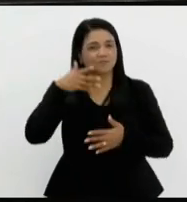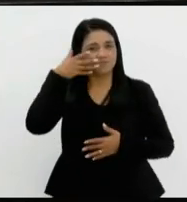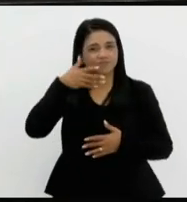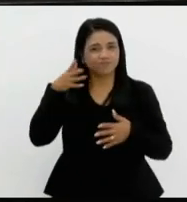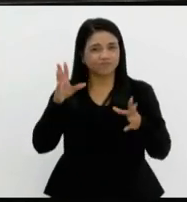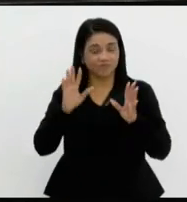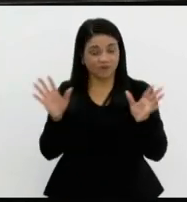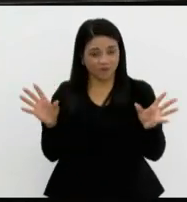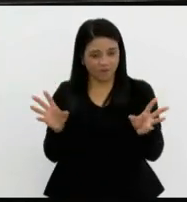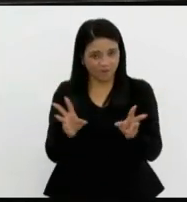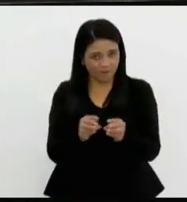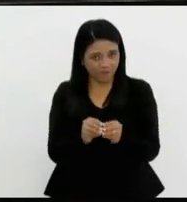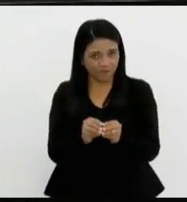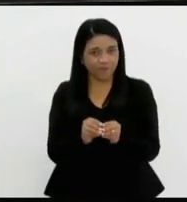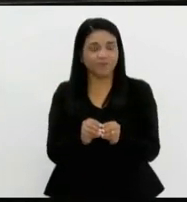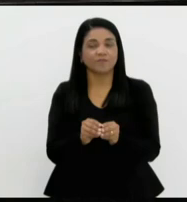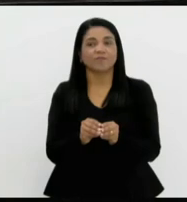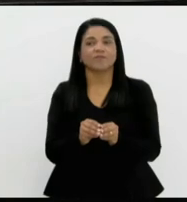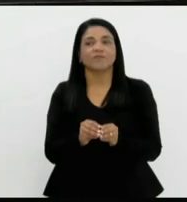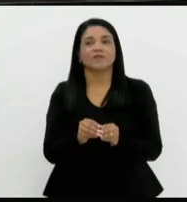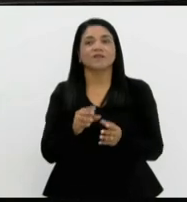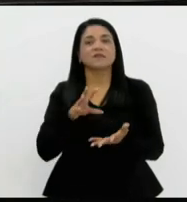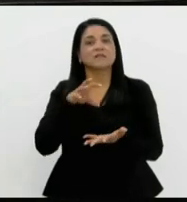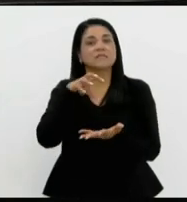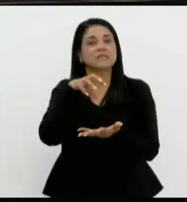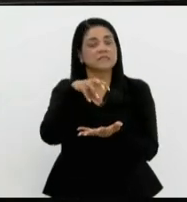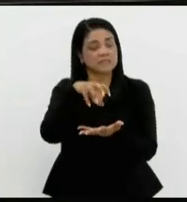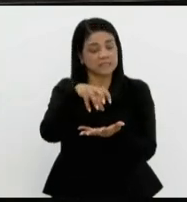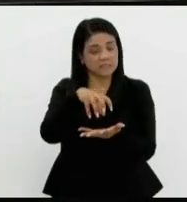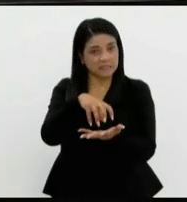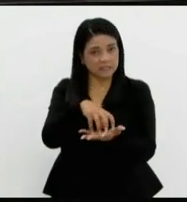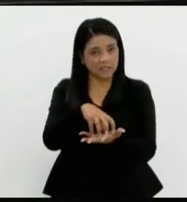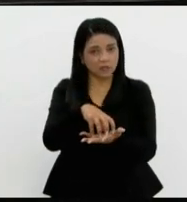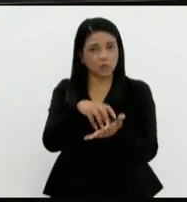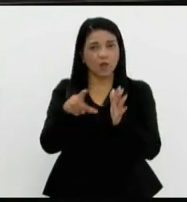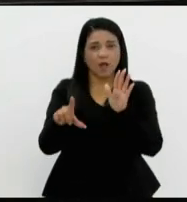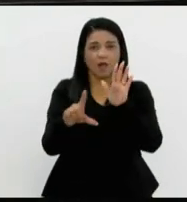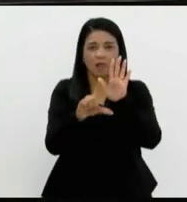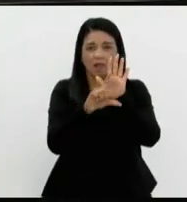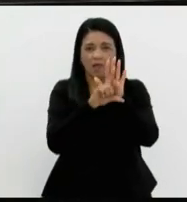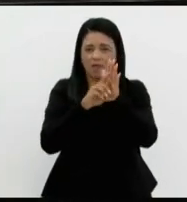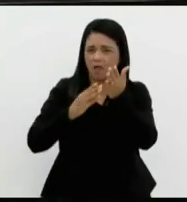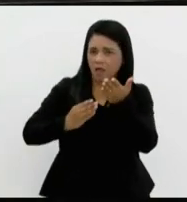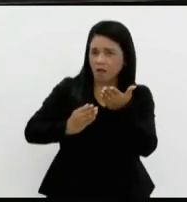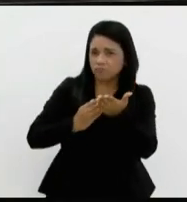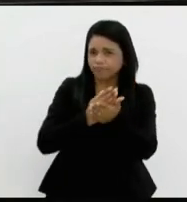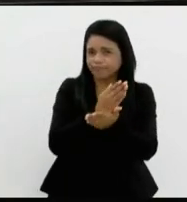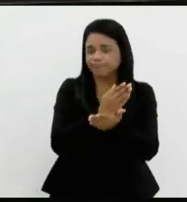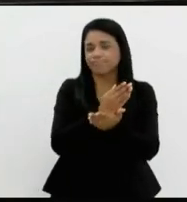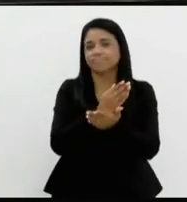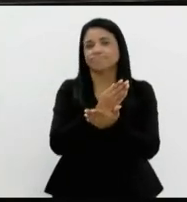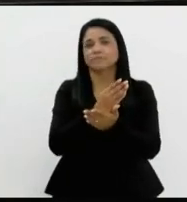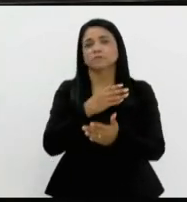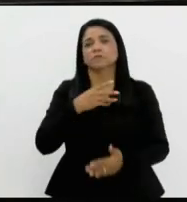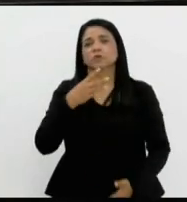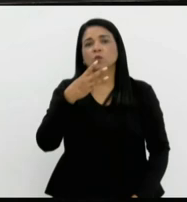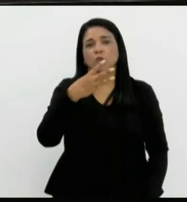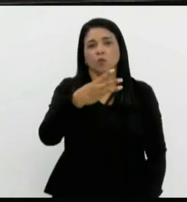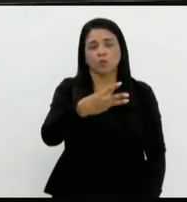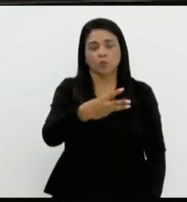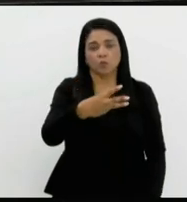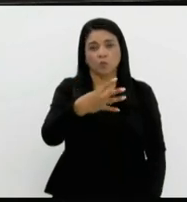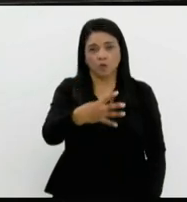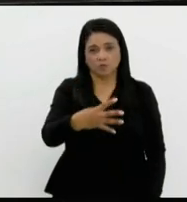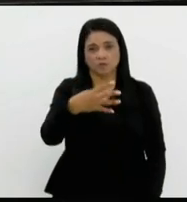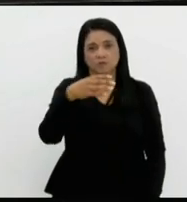tem como centro a lei hoje aprovada, nosso PL 421,